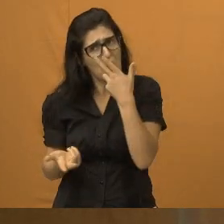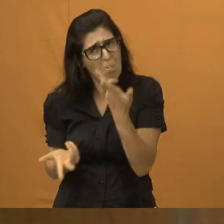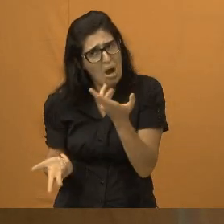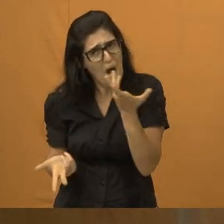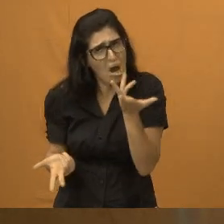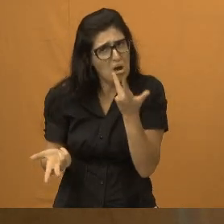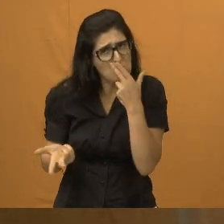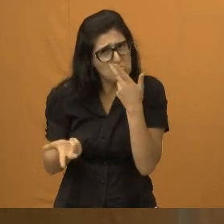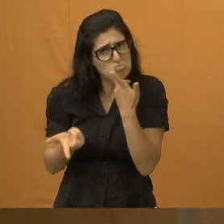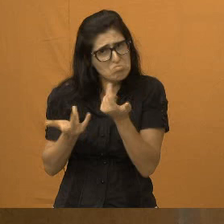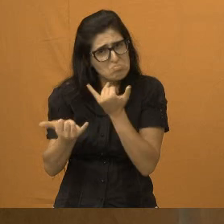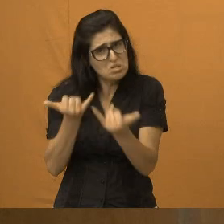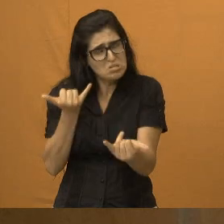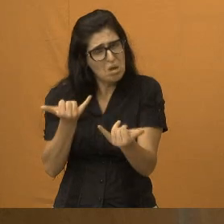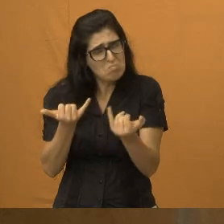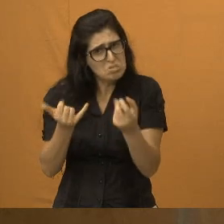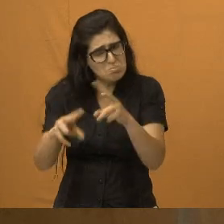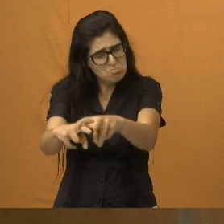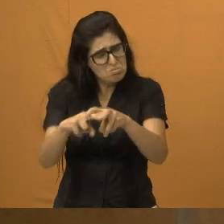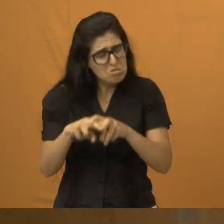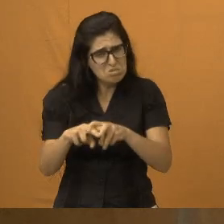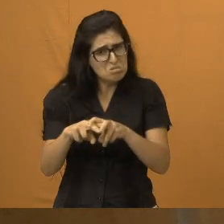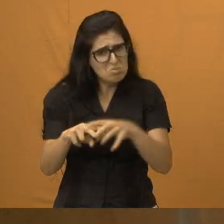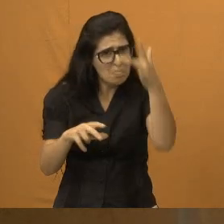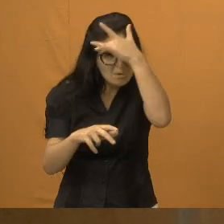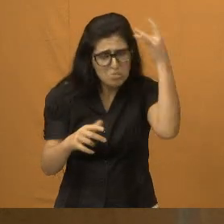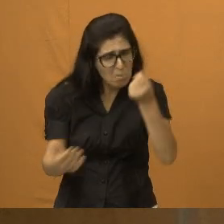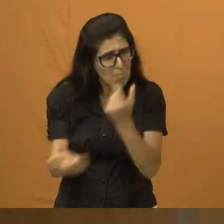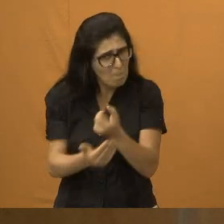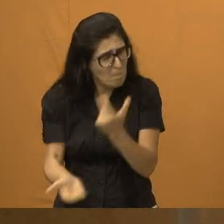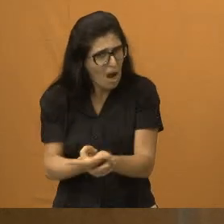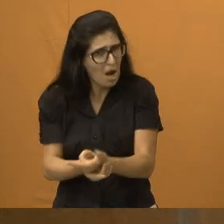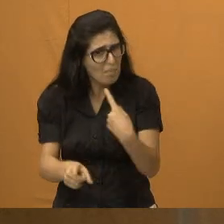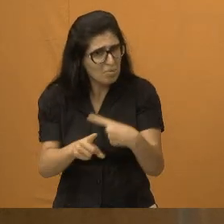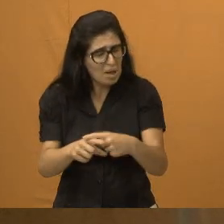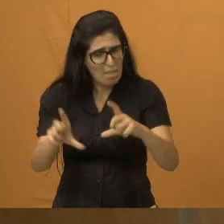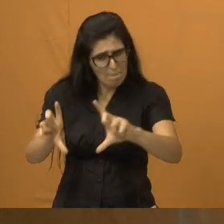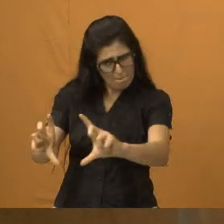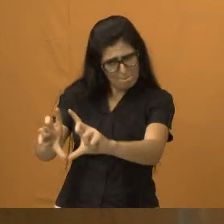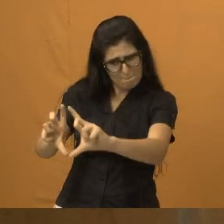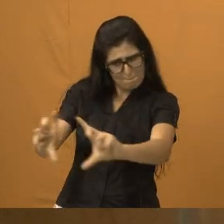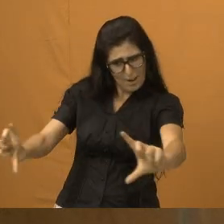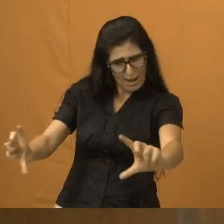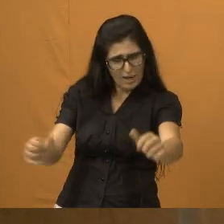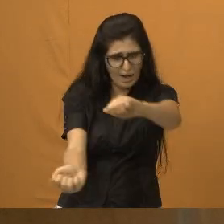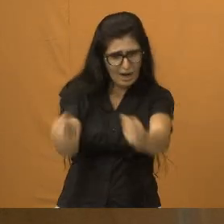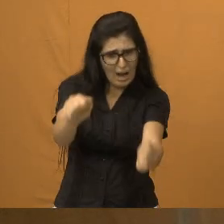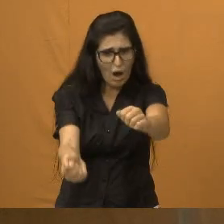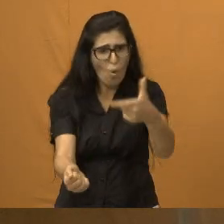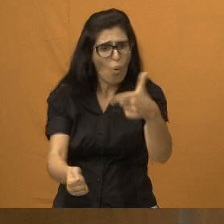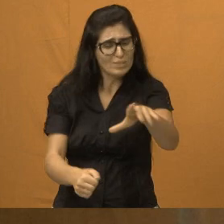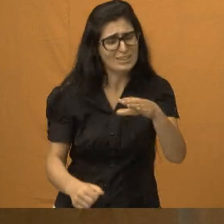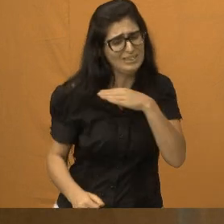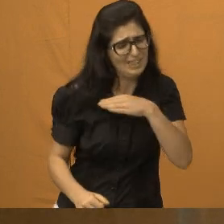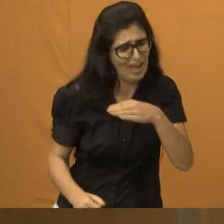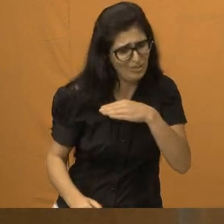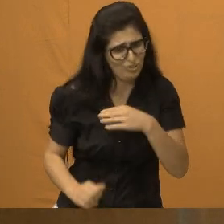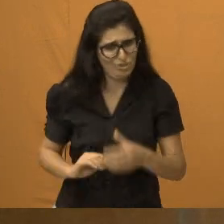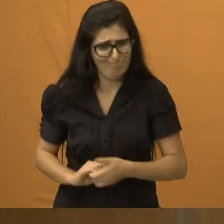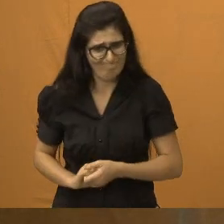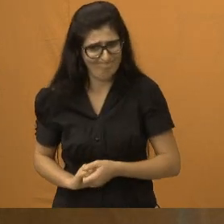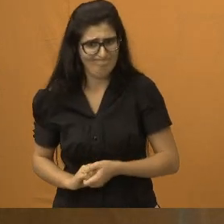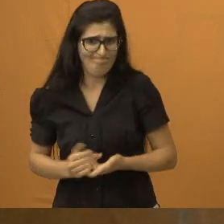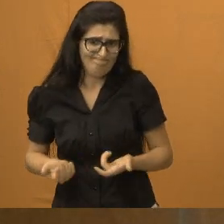que esse valor aqui orçado, ele é um valor estimado. Quando a gente fala em estimado, você não